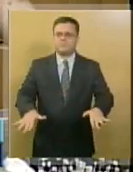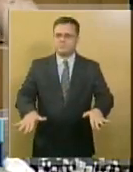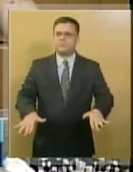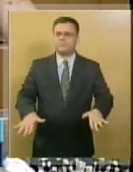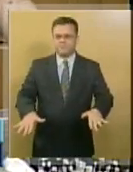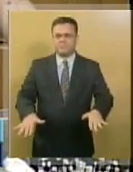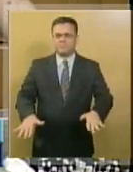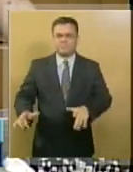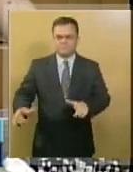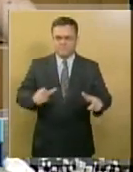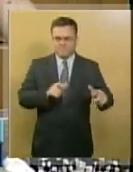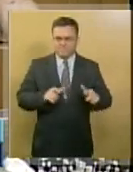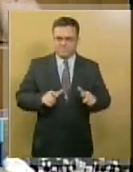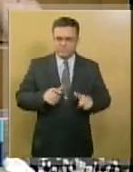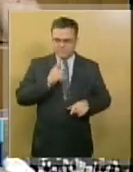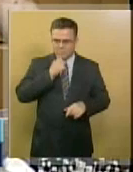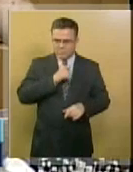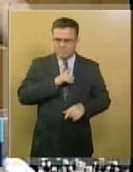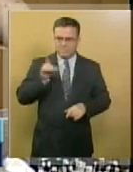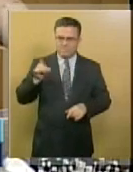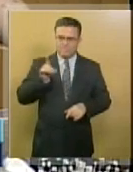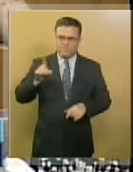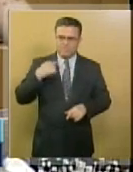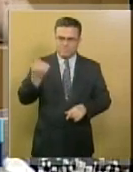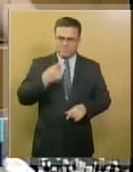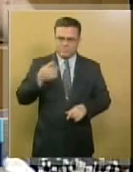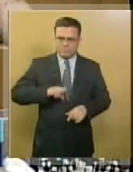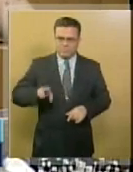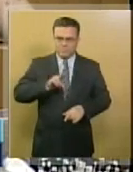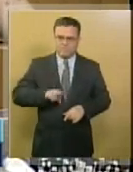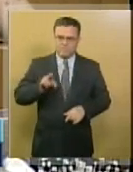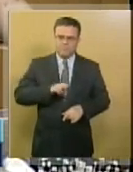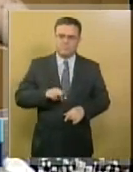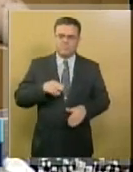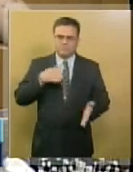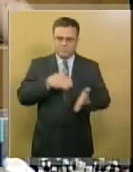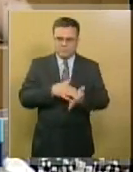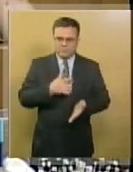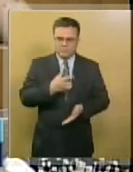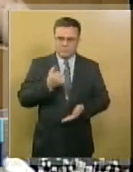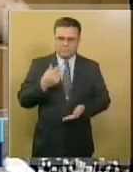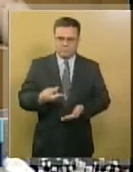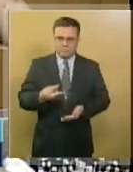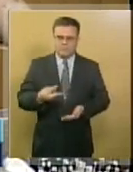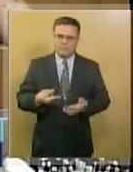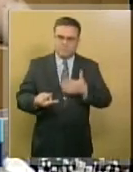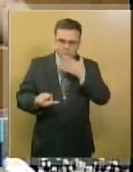ponto de captação de água do Rio Poxim, que todos aqui usavam dessa água até 2013.